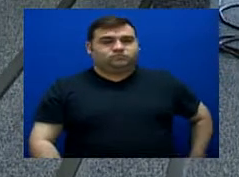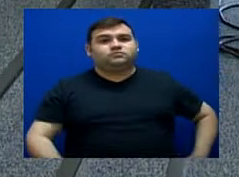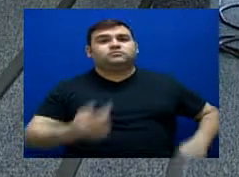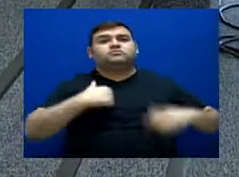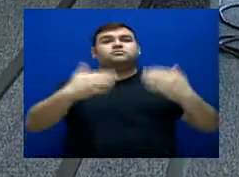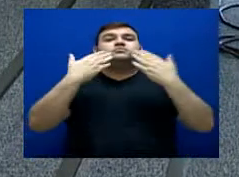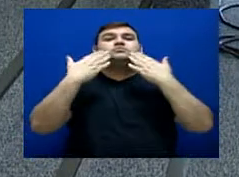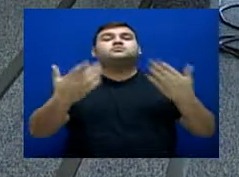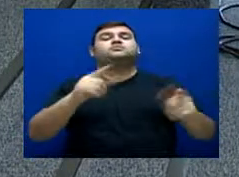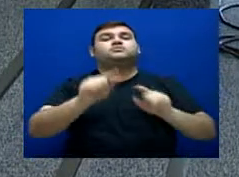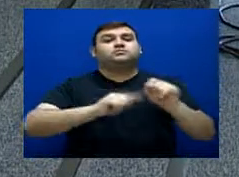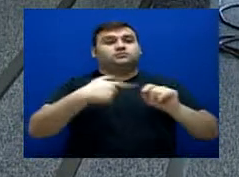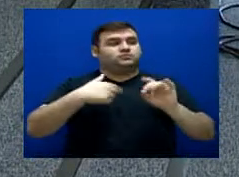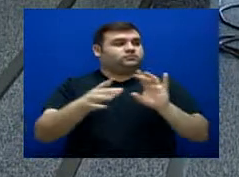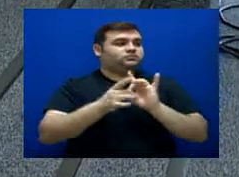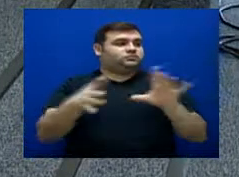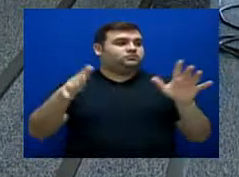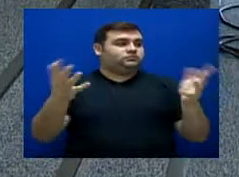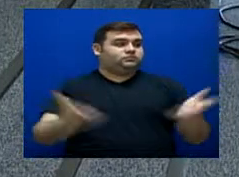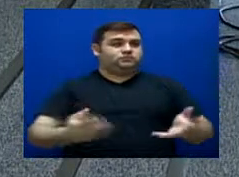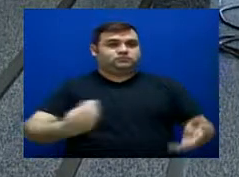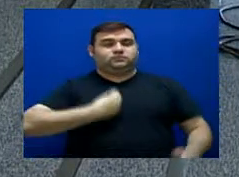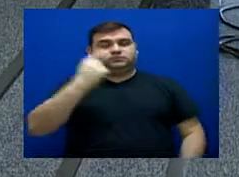mostrar para vocês que eu tenho autorização para estar aqui.